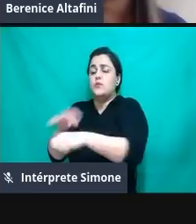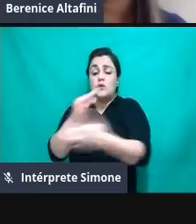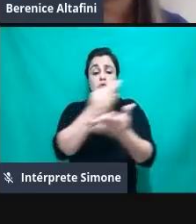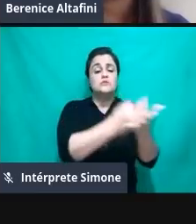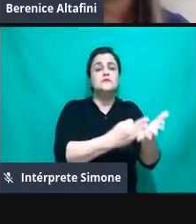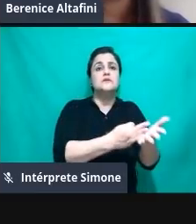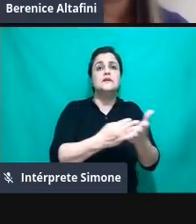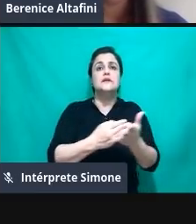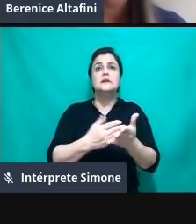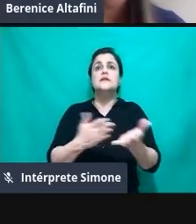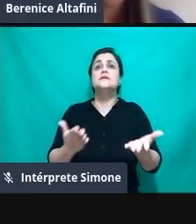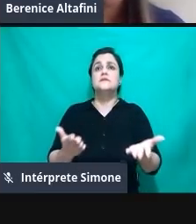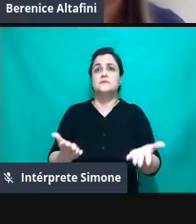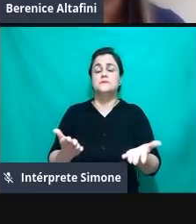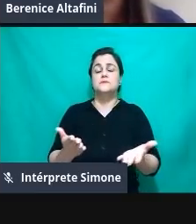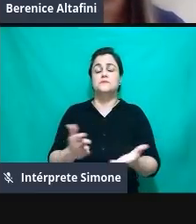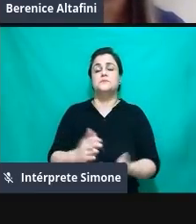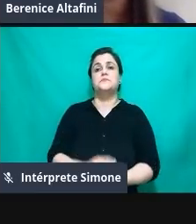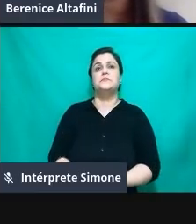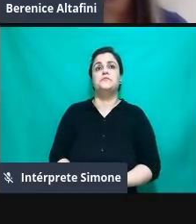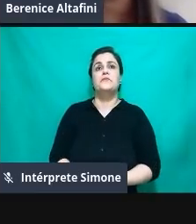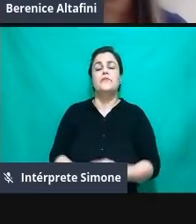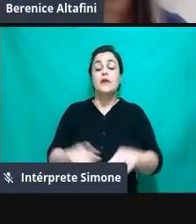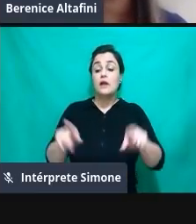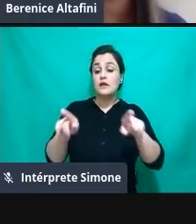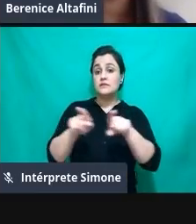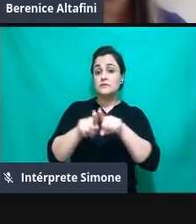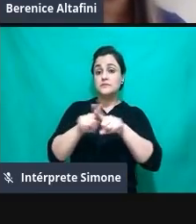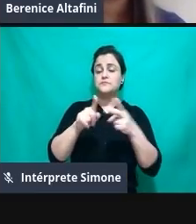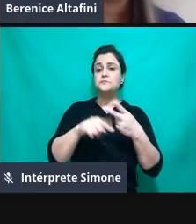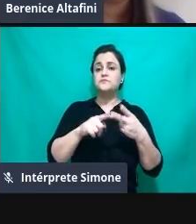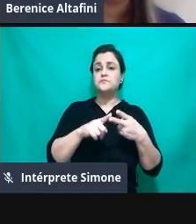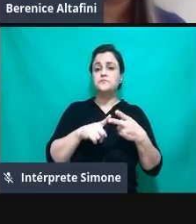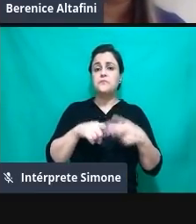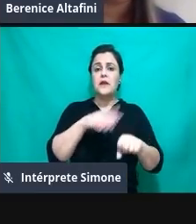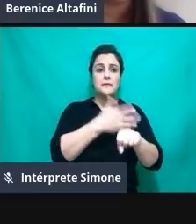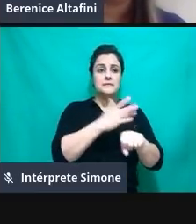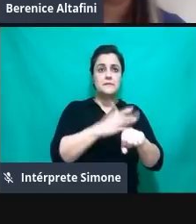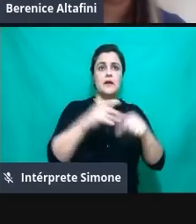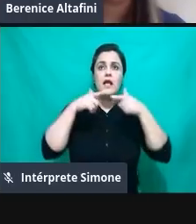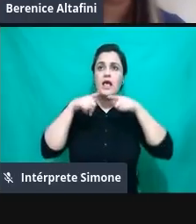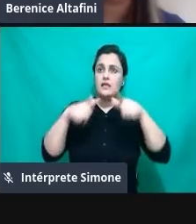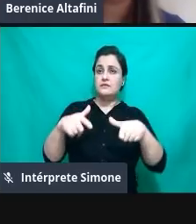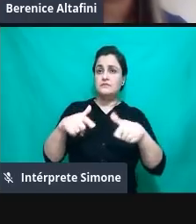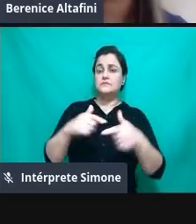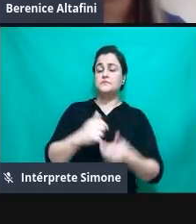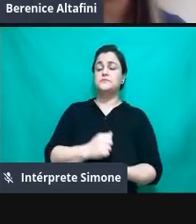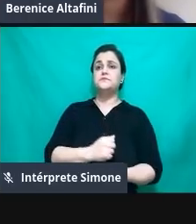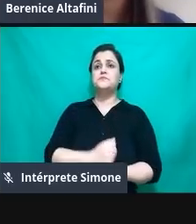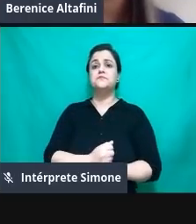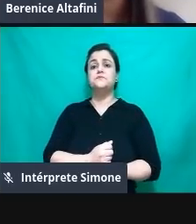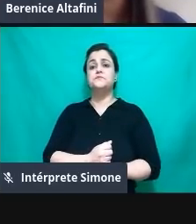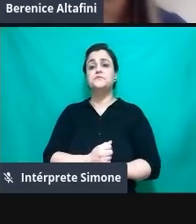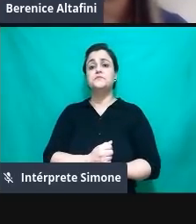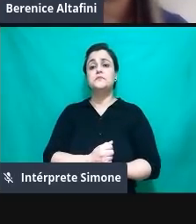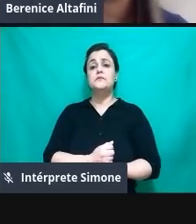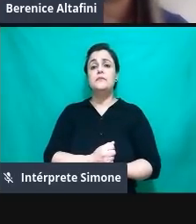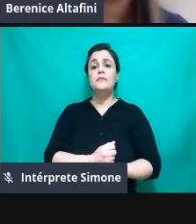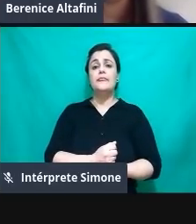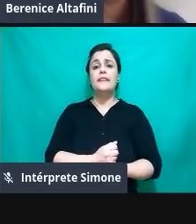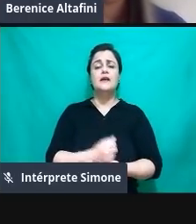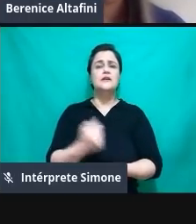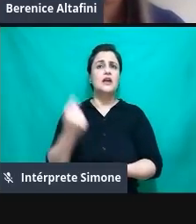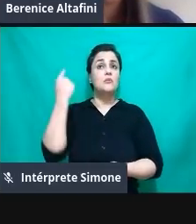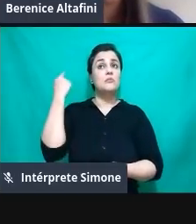aí também as práticas de linguagem, né, que seriam também, poderíamos dizer, os eixos, que é